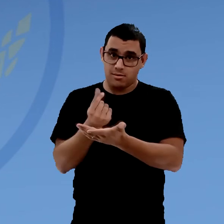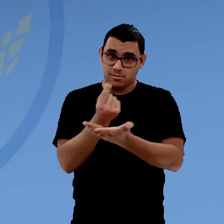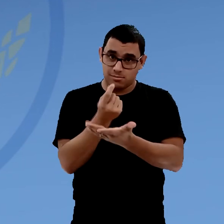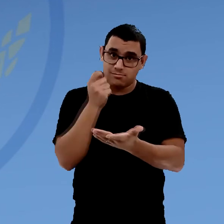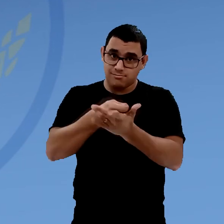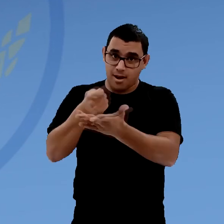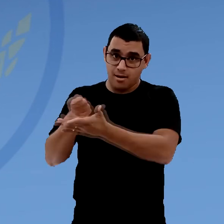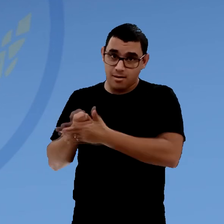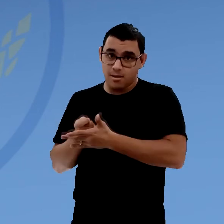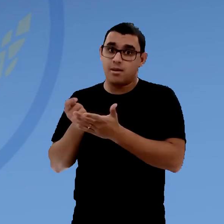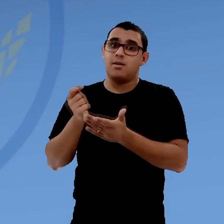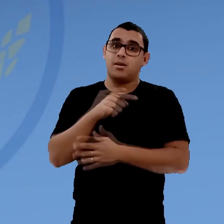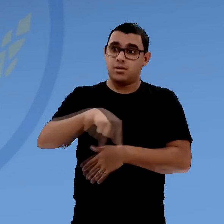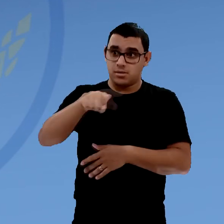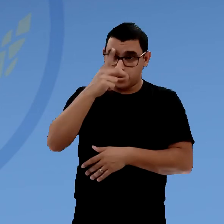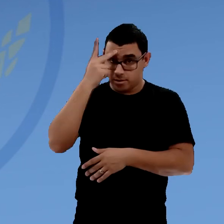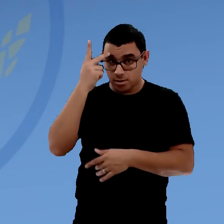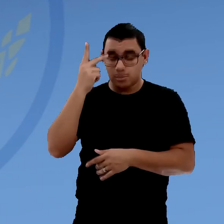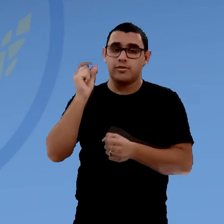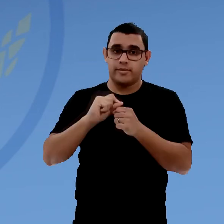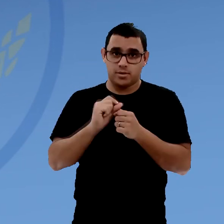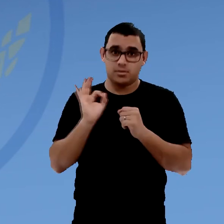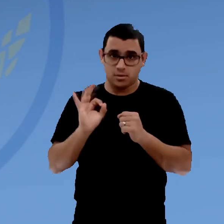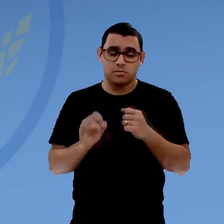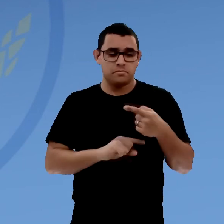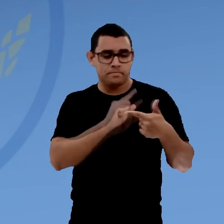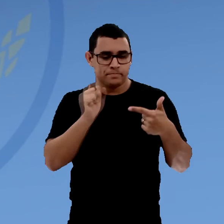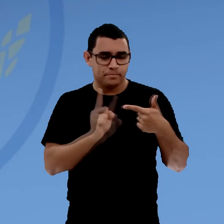alguma coisa. Então, isso é exercício de poder.